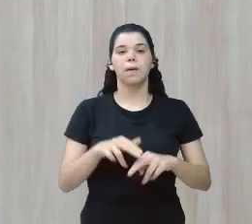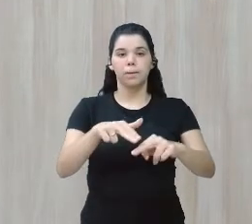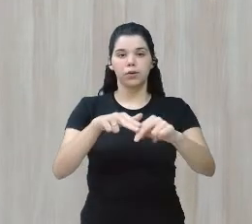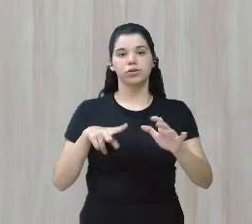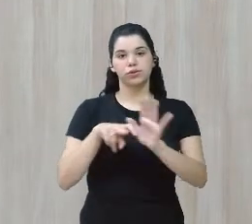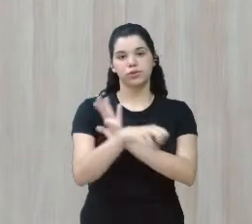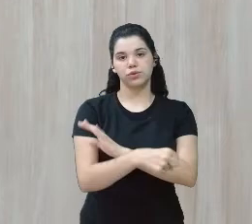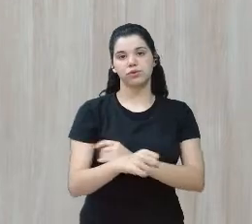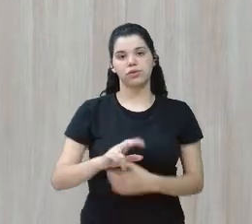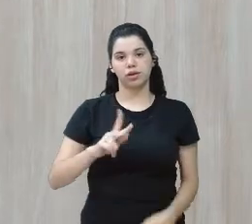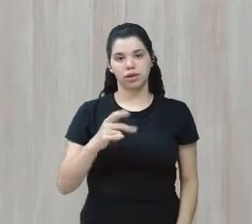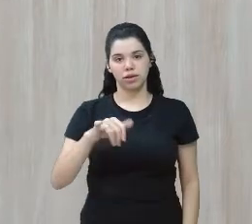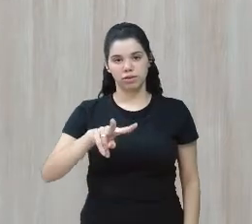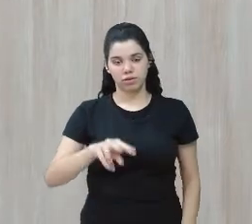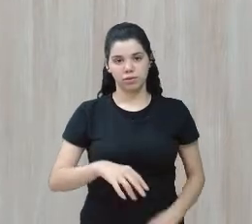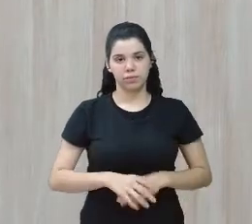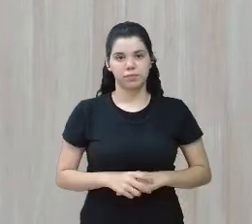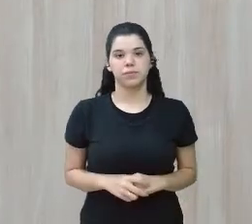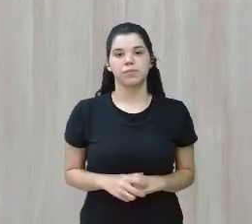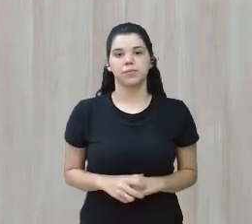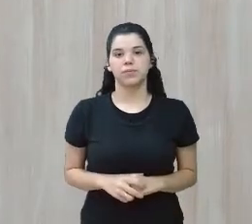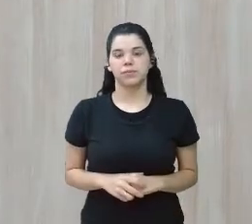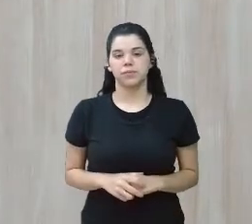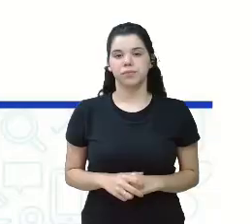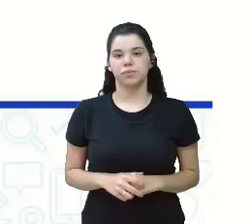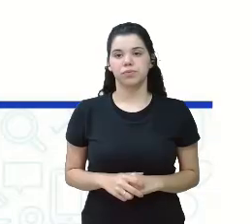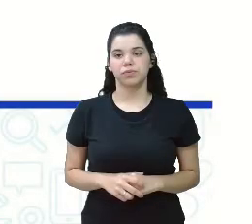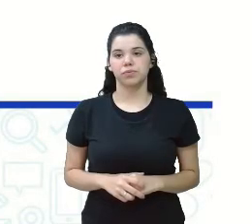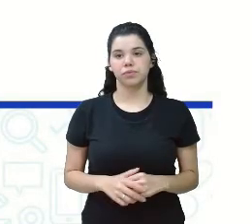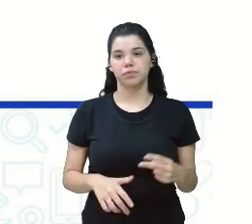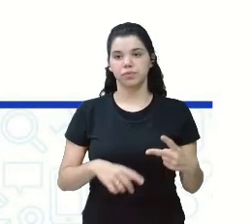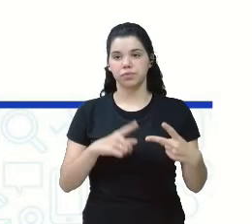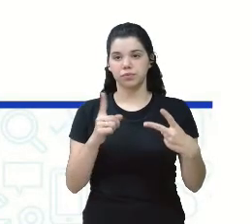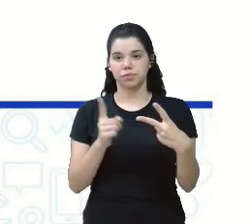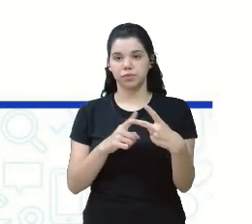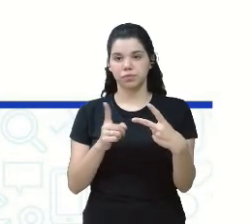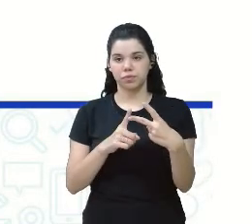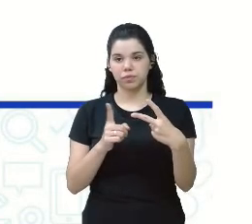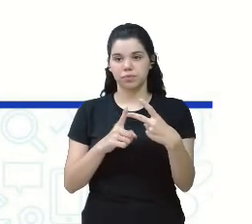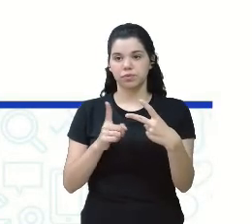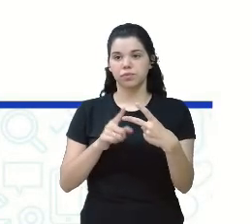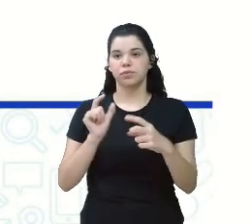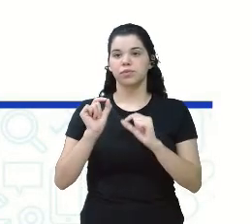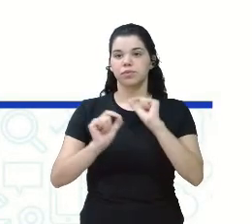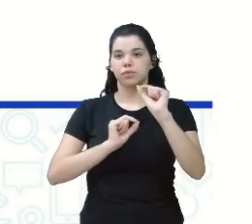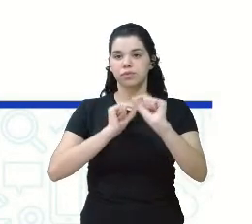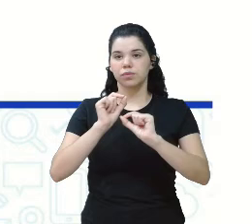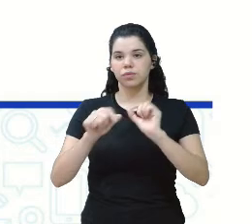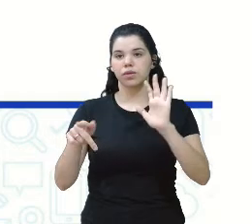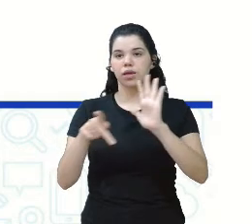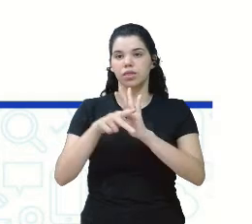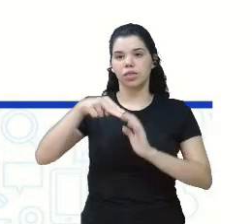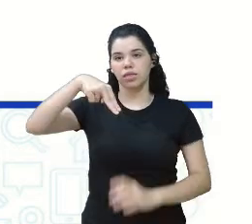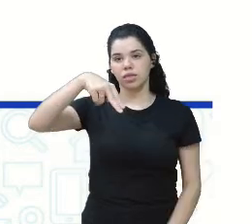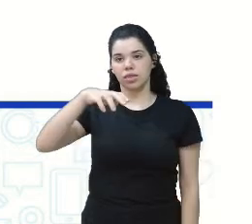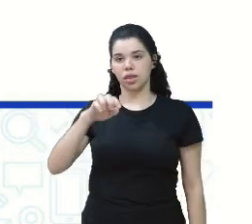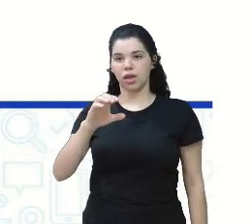vírus do HIV. Já as neoplasias que ocorrem com mais